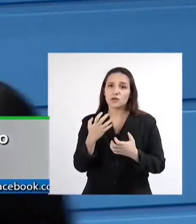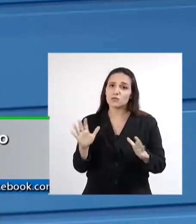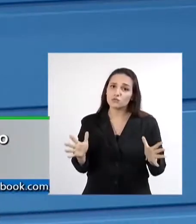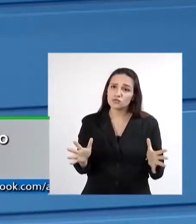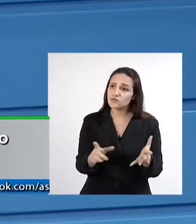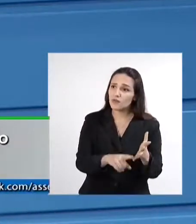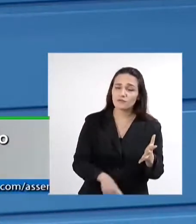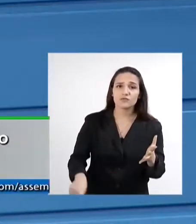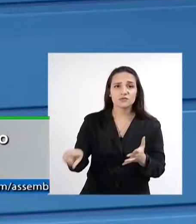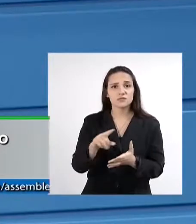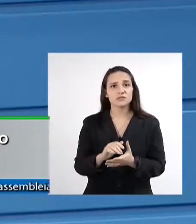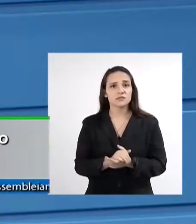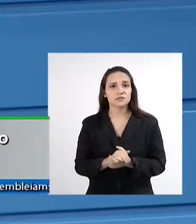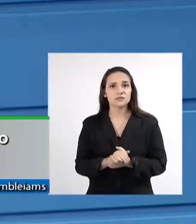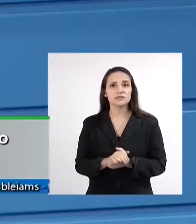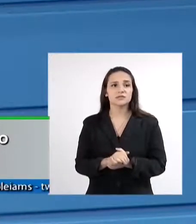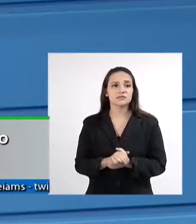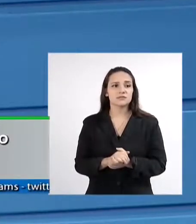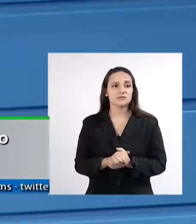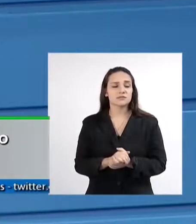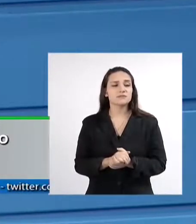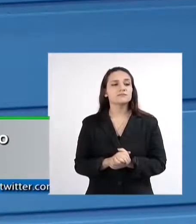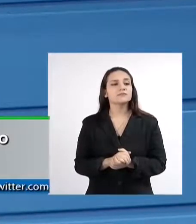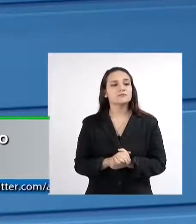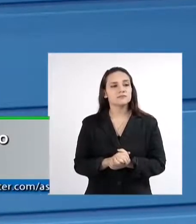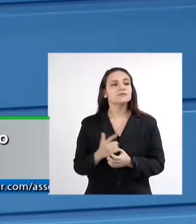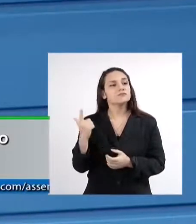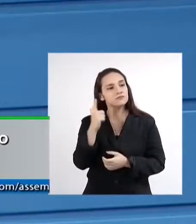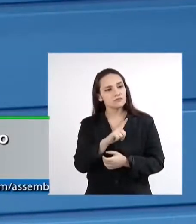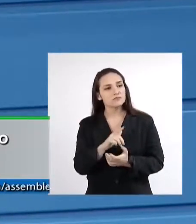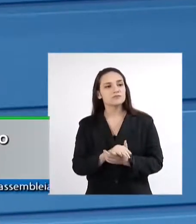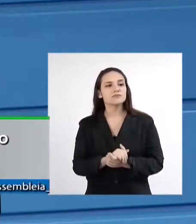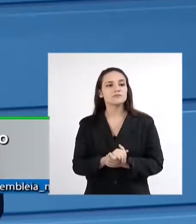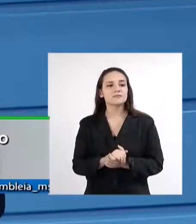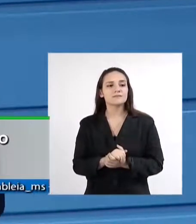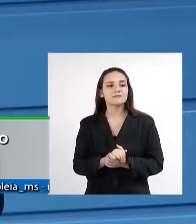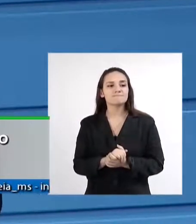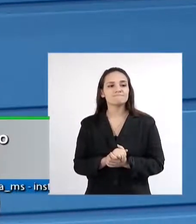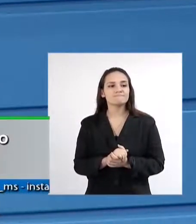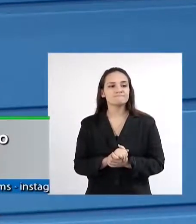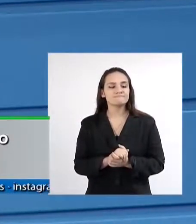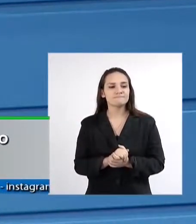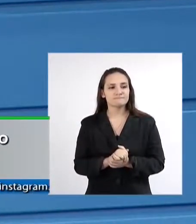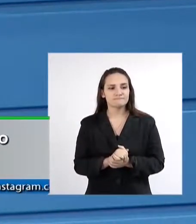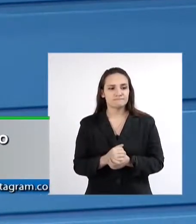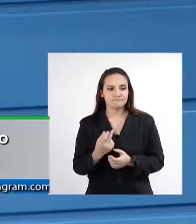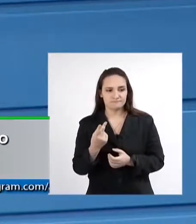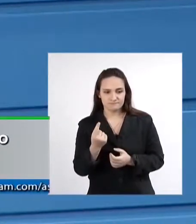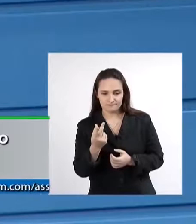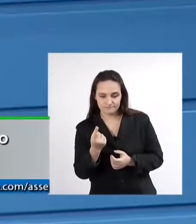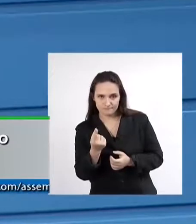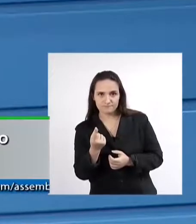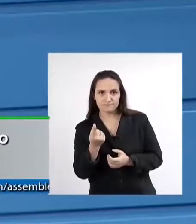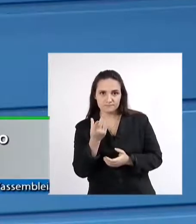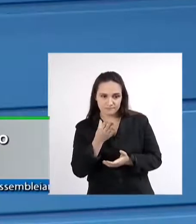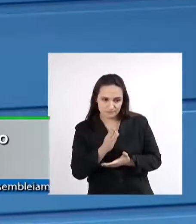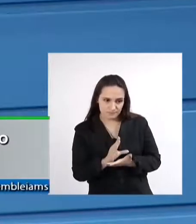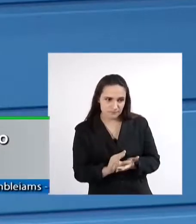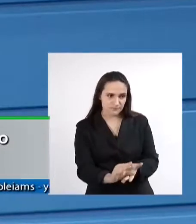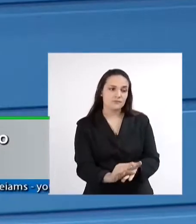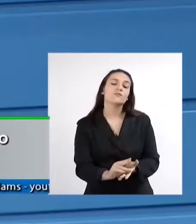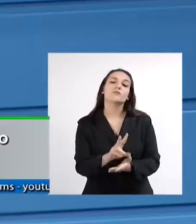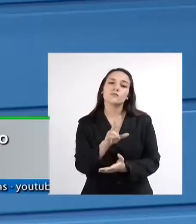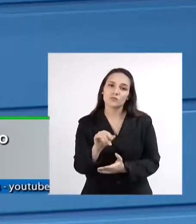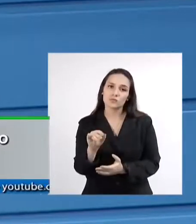os colegas a encaminharem as emendas para lá, que podem ter a certeza que será muito